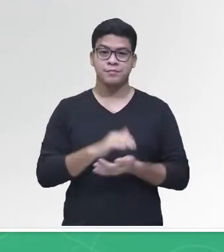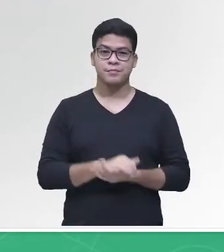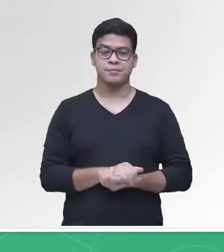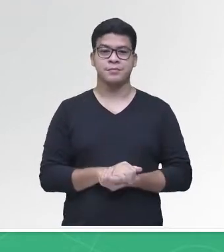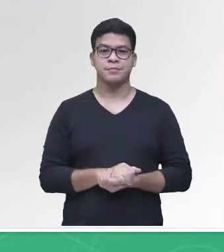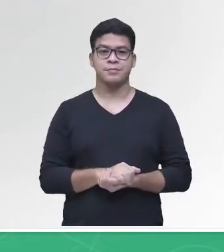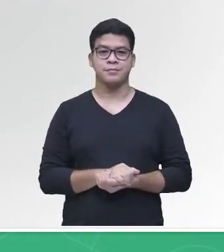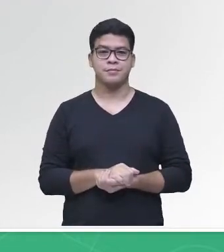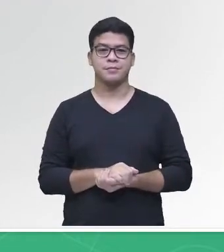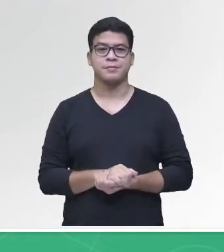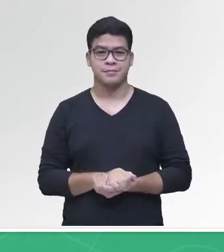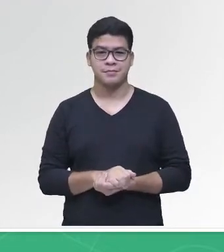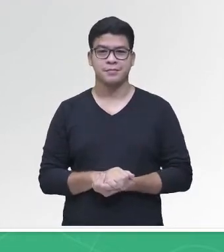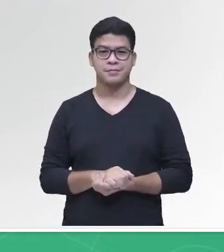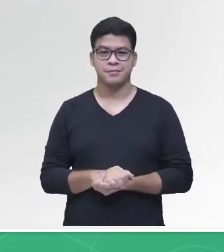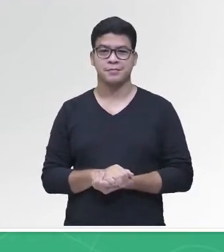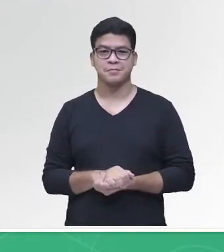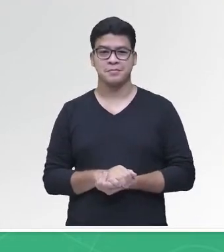Vamos lá?